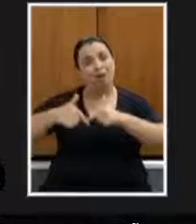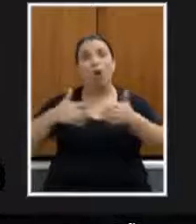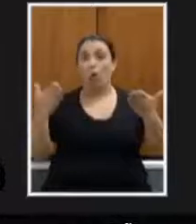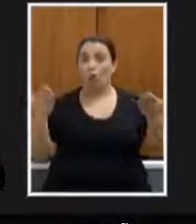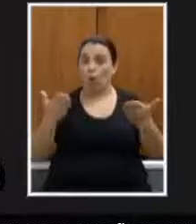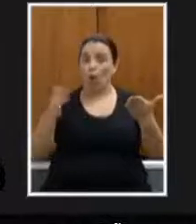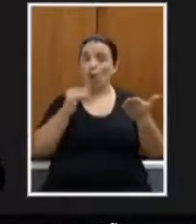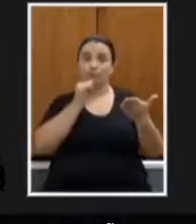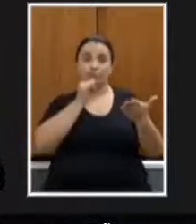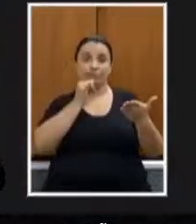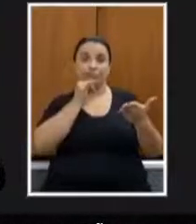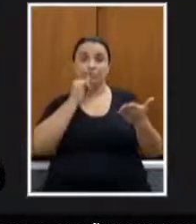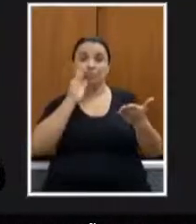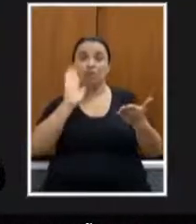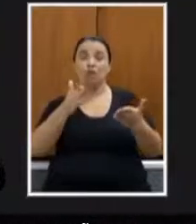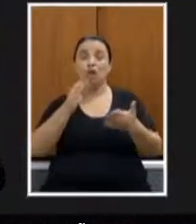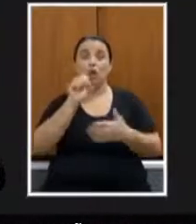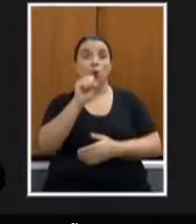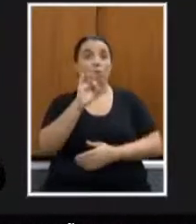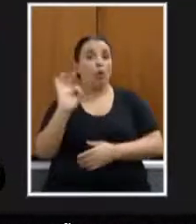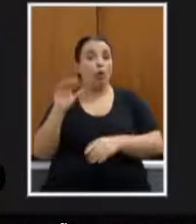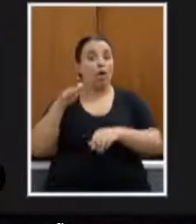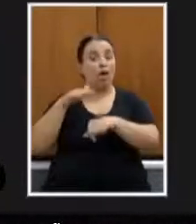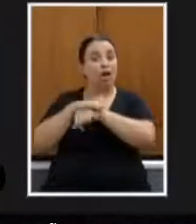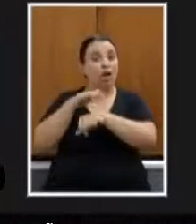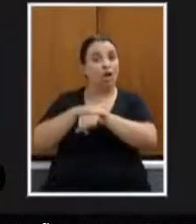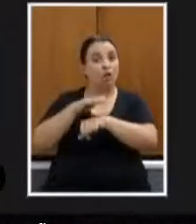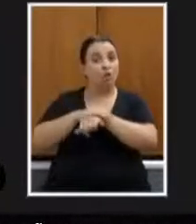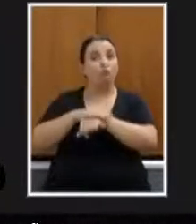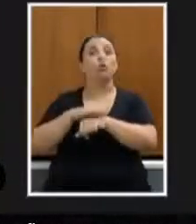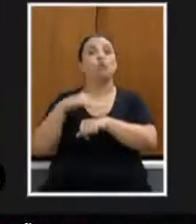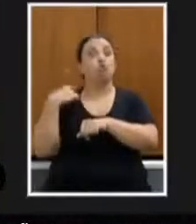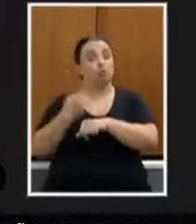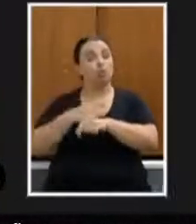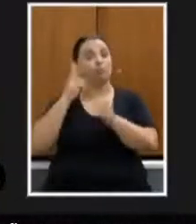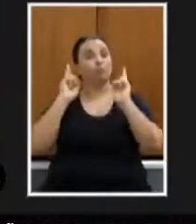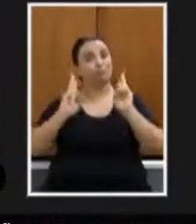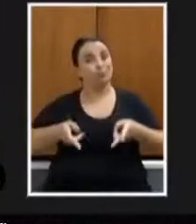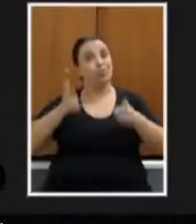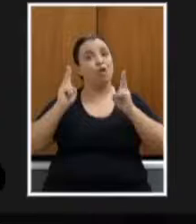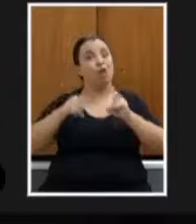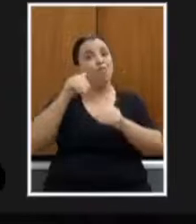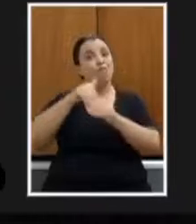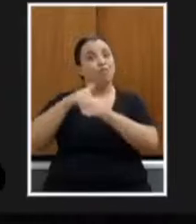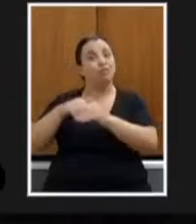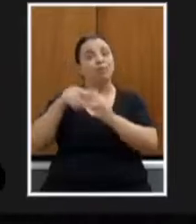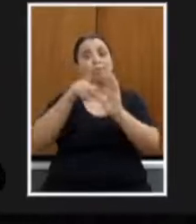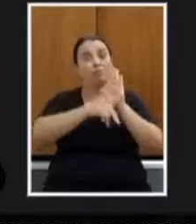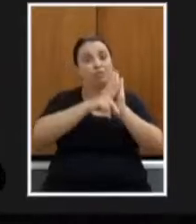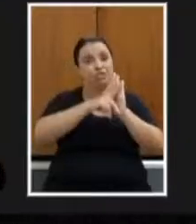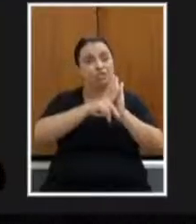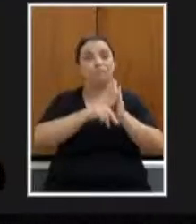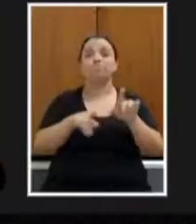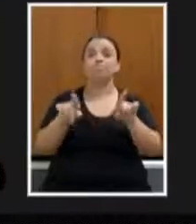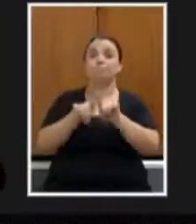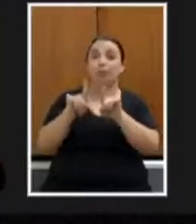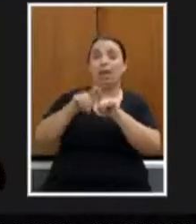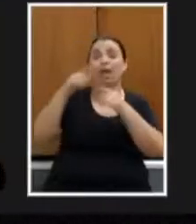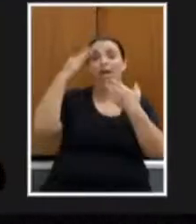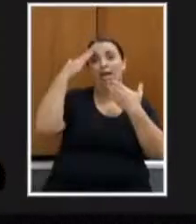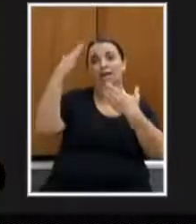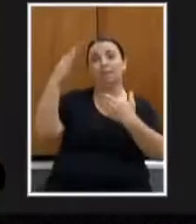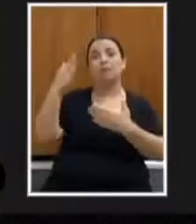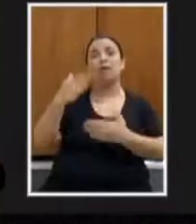aí votando importantes projetos de lei e agradecer aos meus pares, senhor presidente, que no dia de hoje votamos o